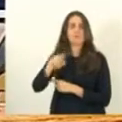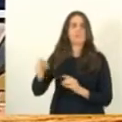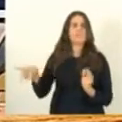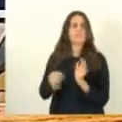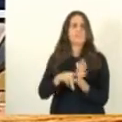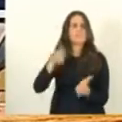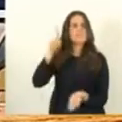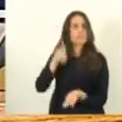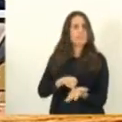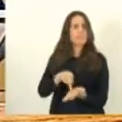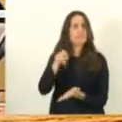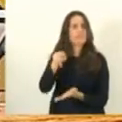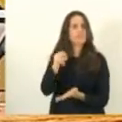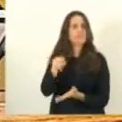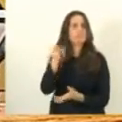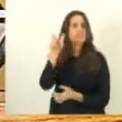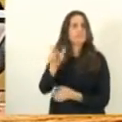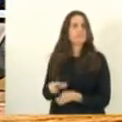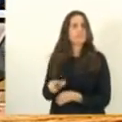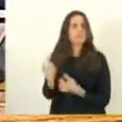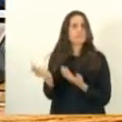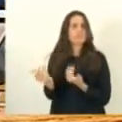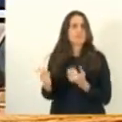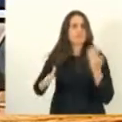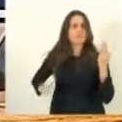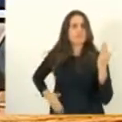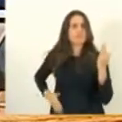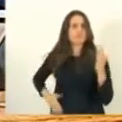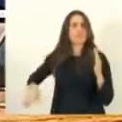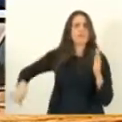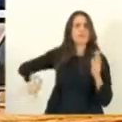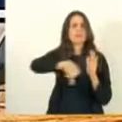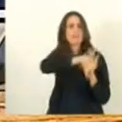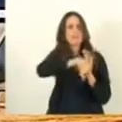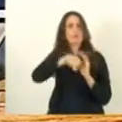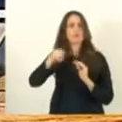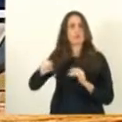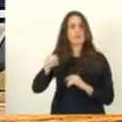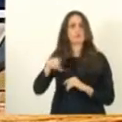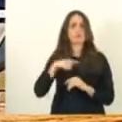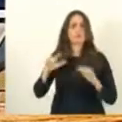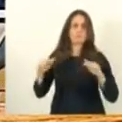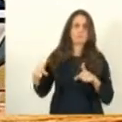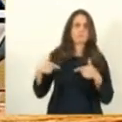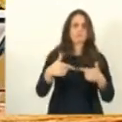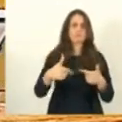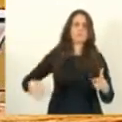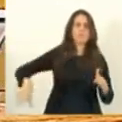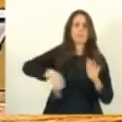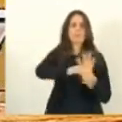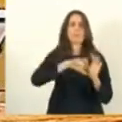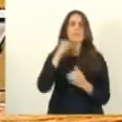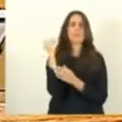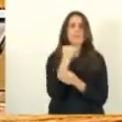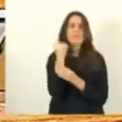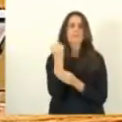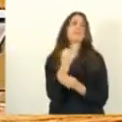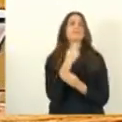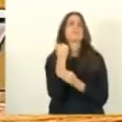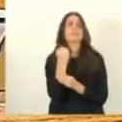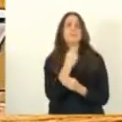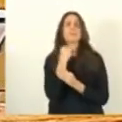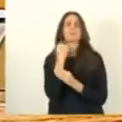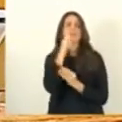criminosos. Aqueles que estão ali não estão à toa, eles praticaram atos gravosos,